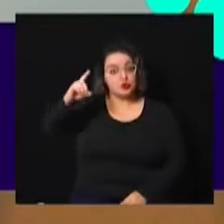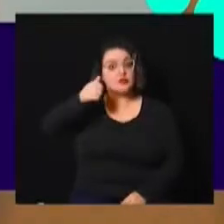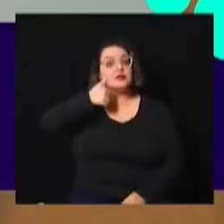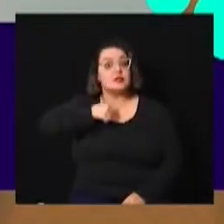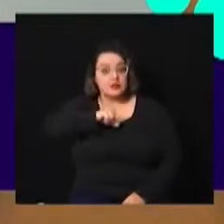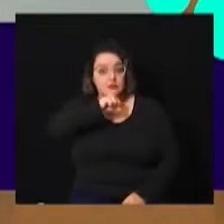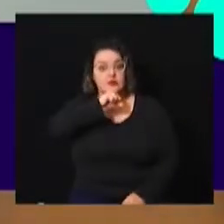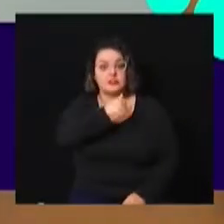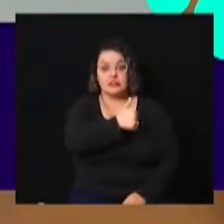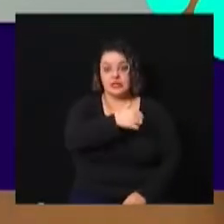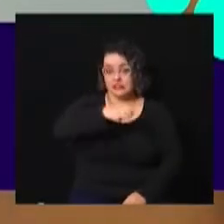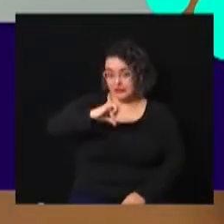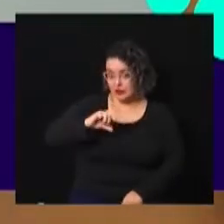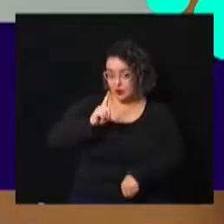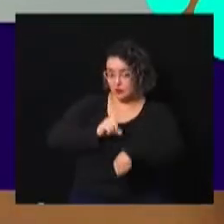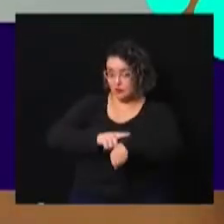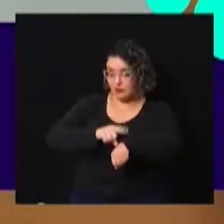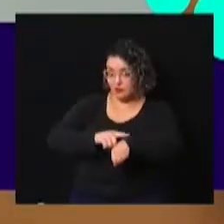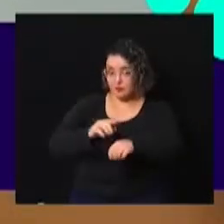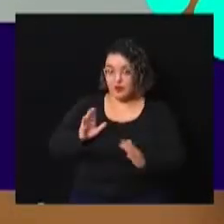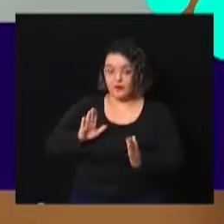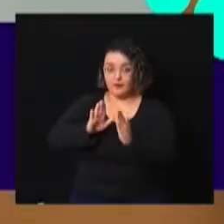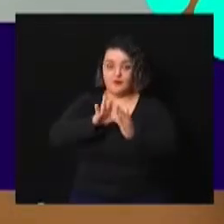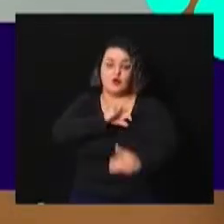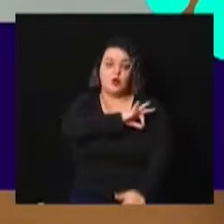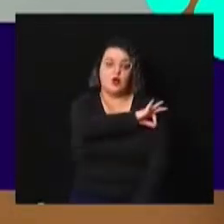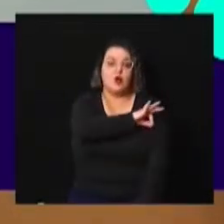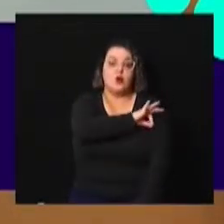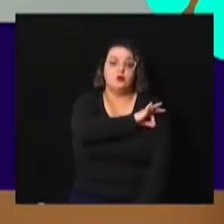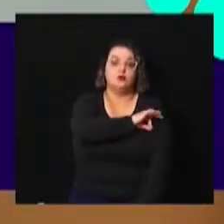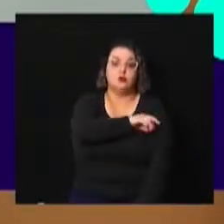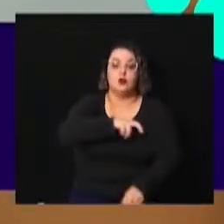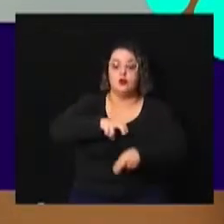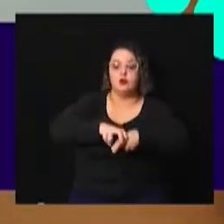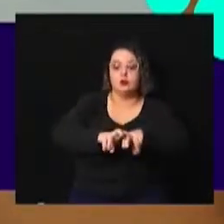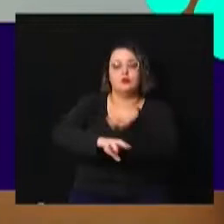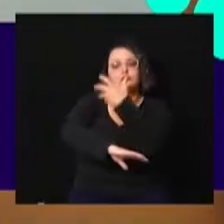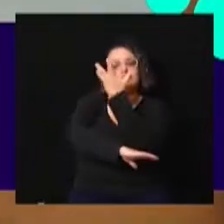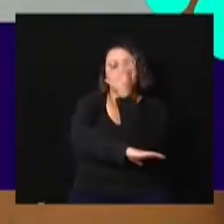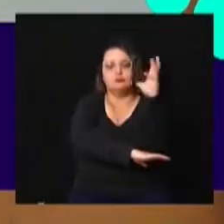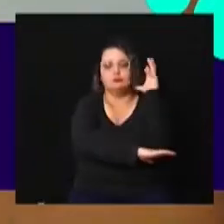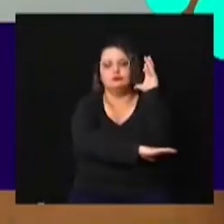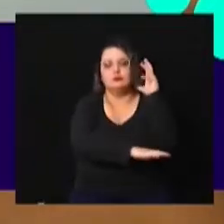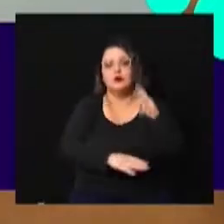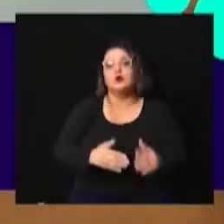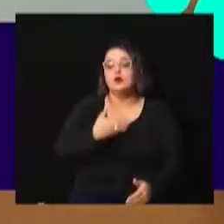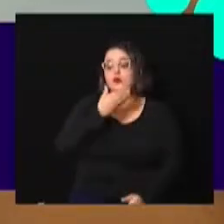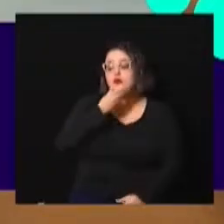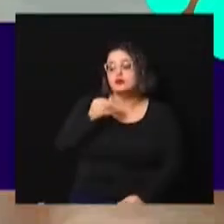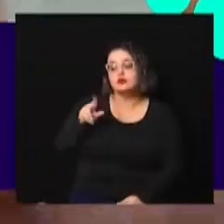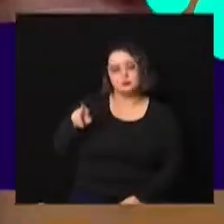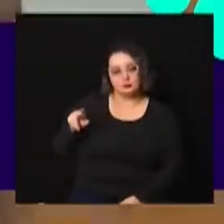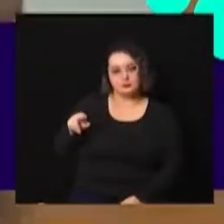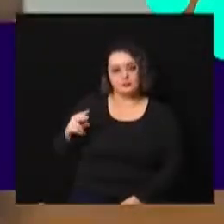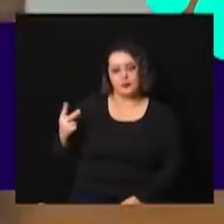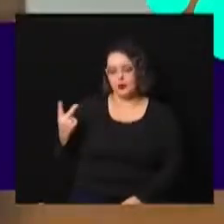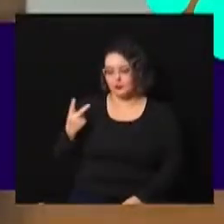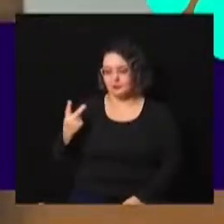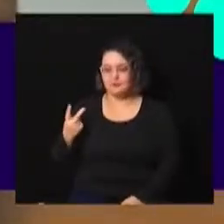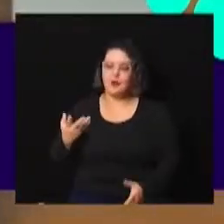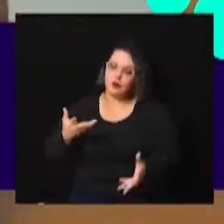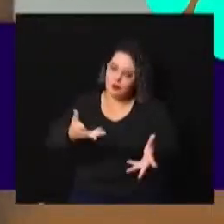a partir das 19 horas, na frente da Prefeitura, no Parque Ecológico, eu, Derico, com meu irmão Serginho Ciotti, o Duo